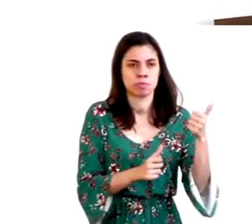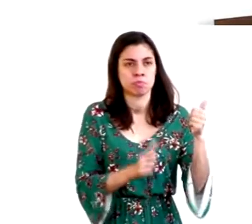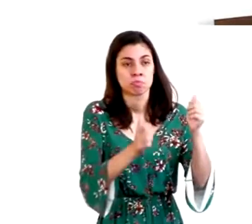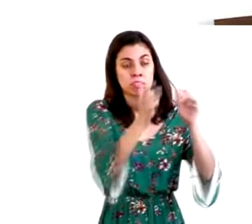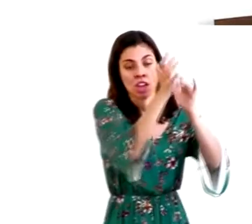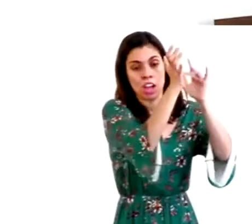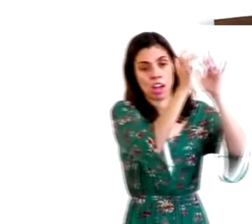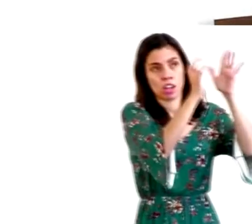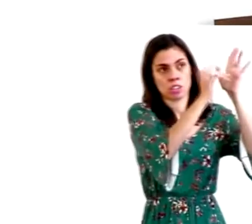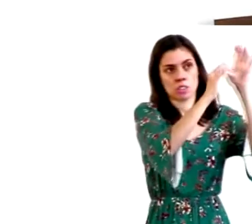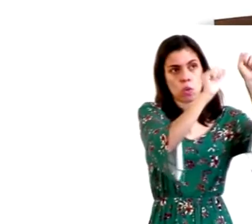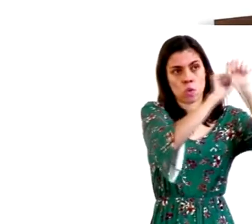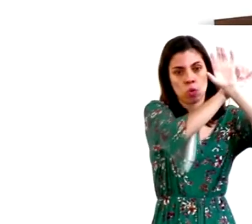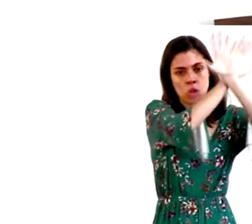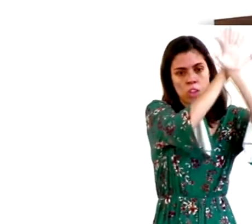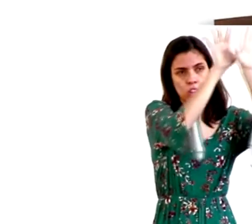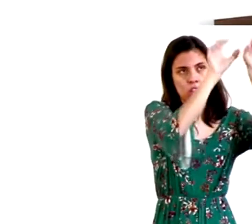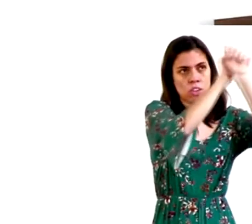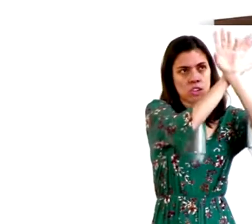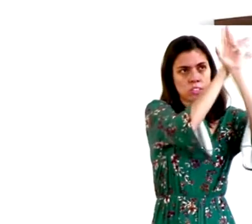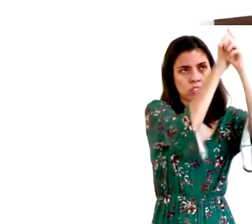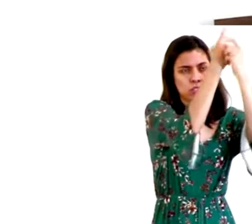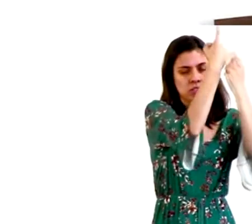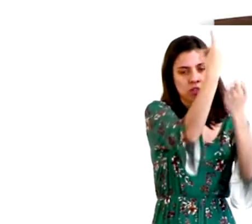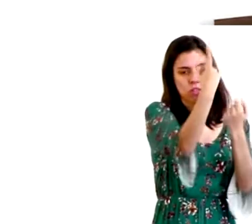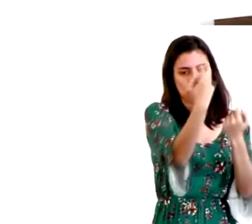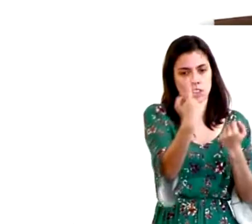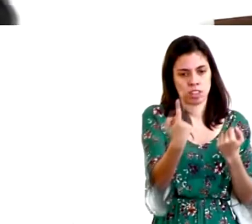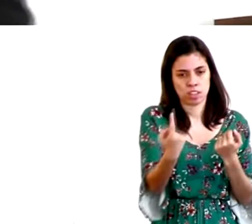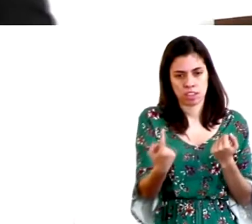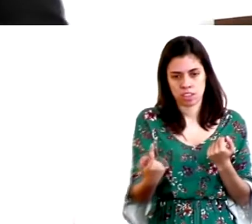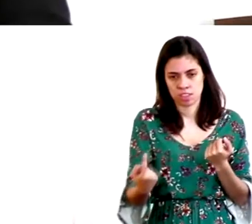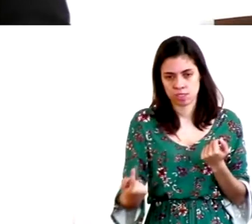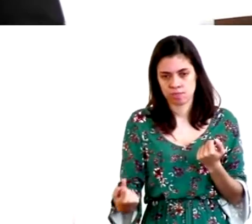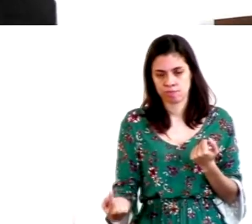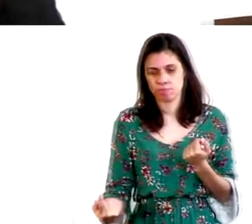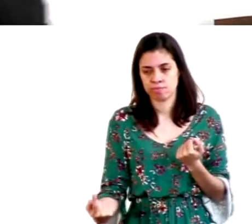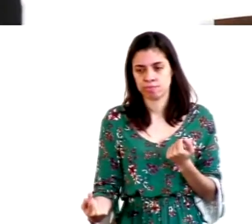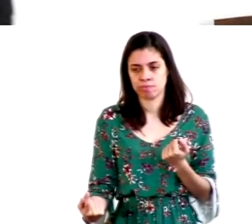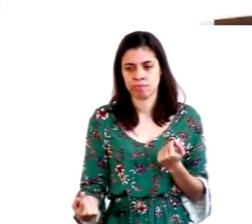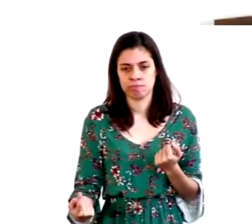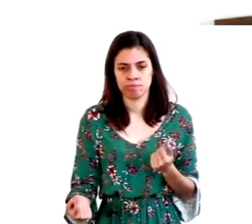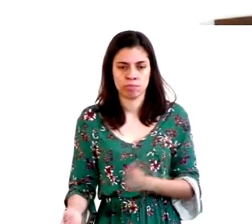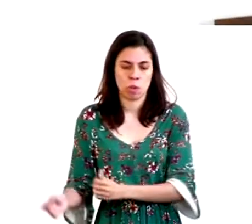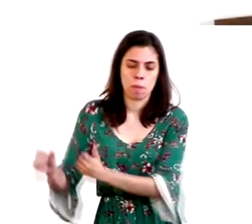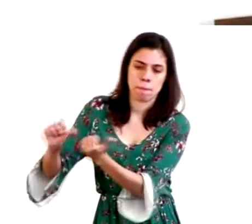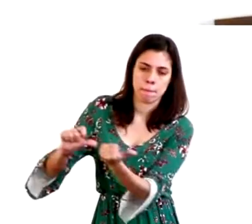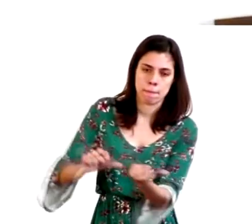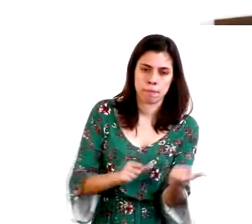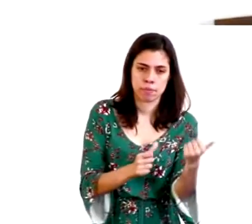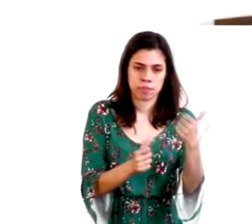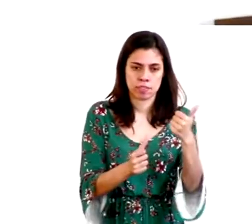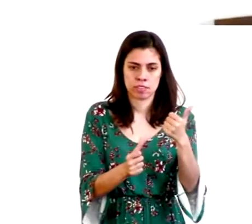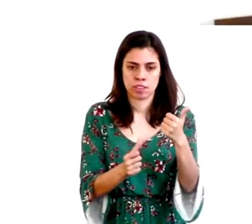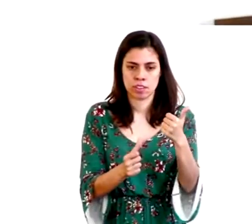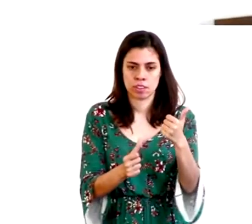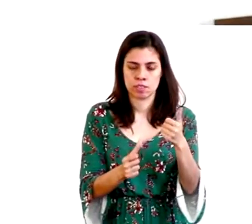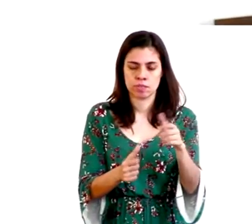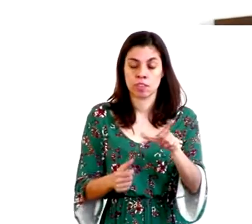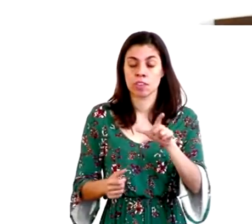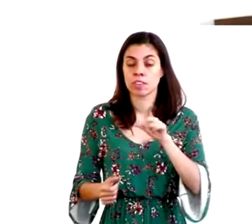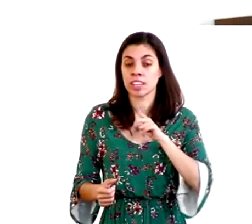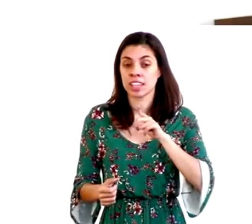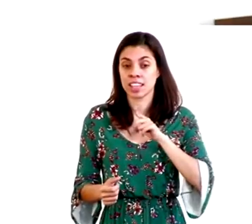glória, e tudo o que ele faz sobre a face da terra, ele faz baseado na presença do Espírito de